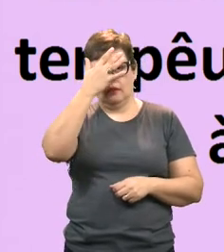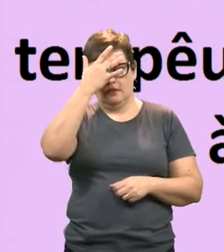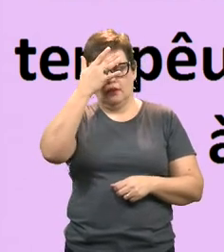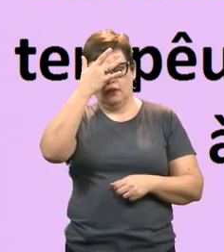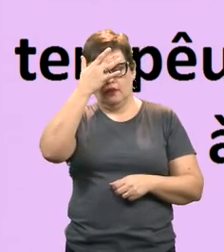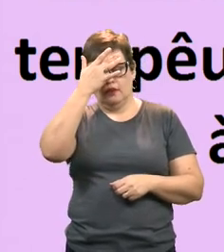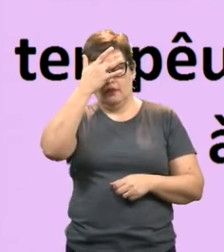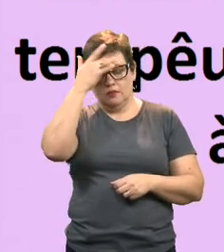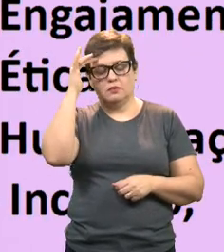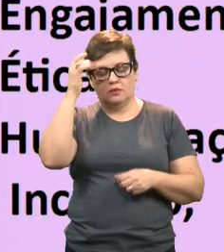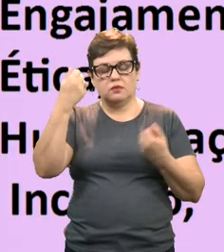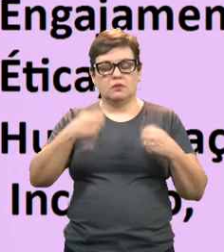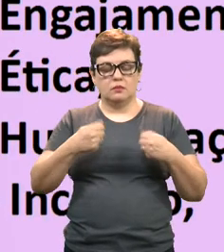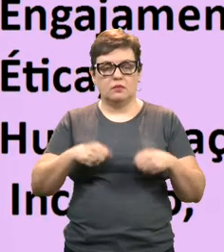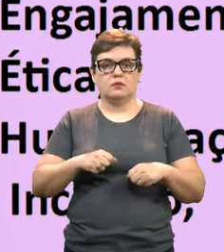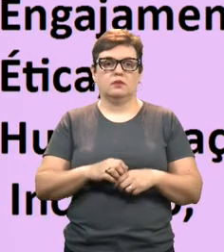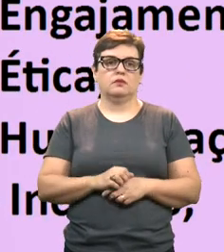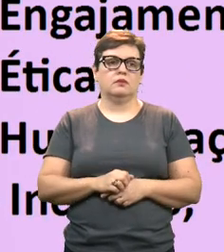necessitam.